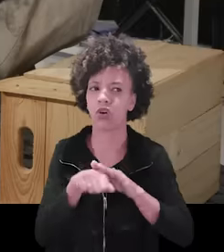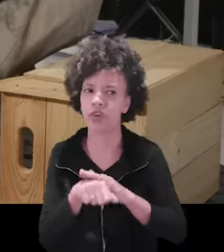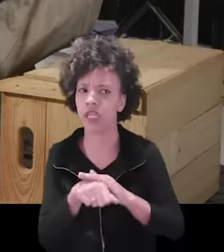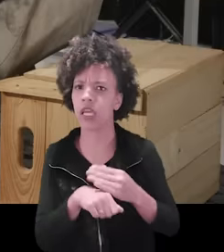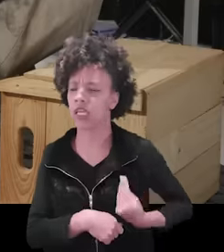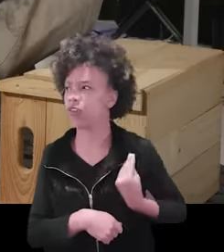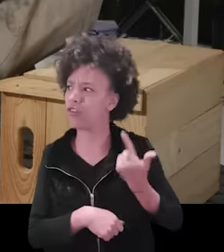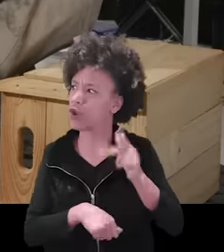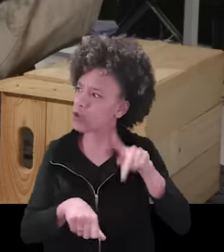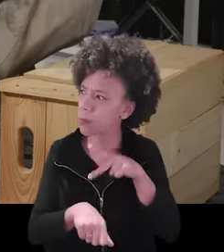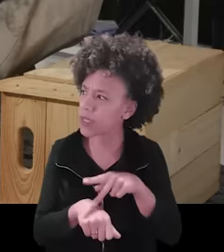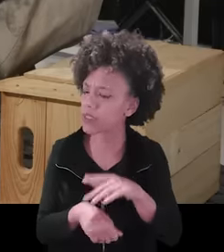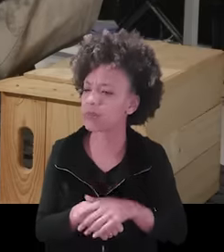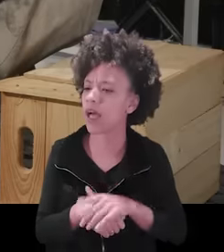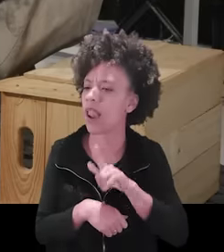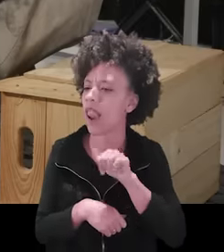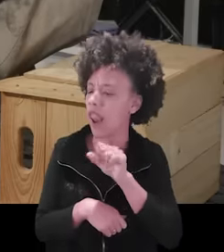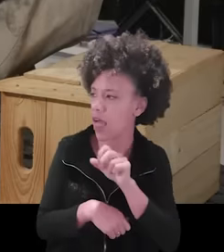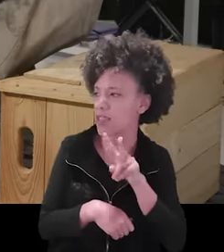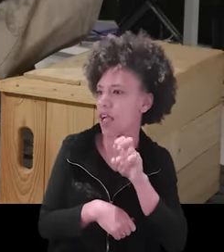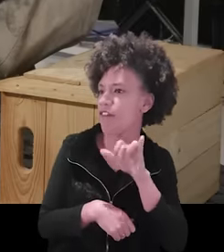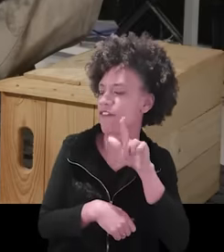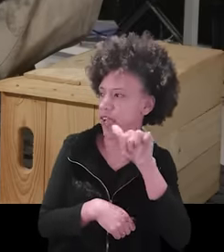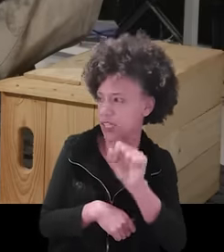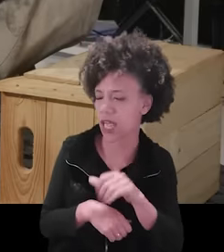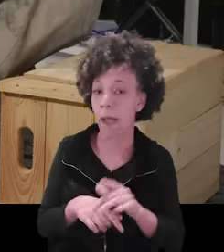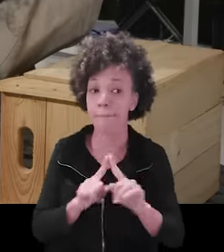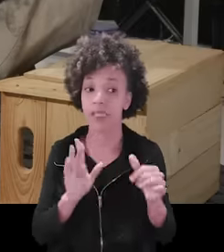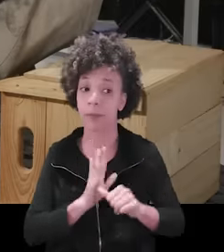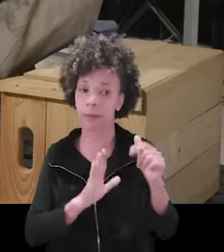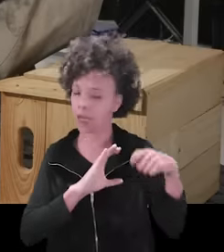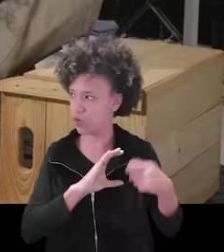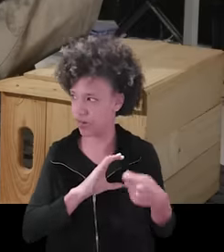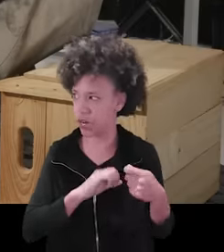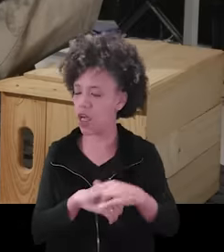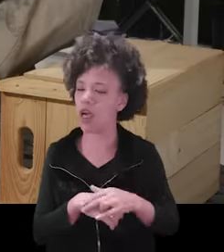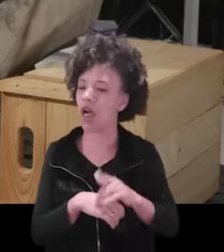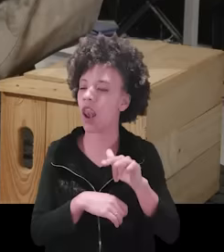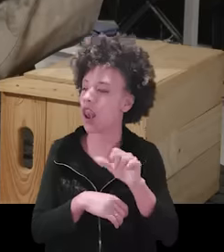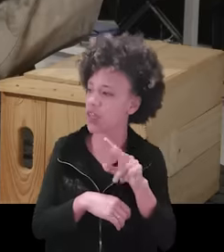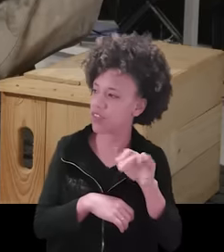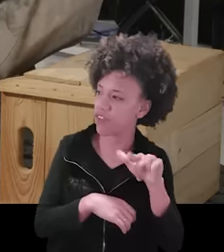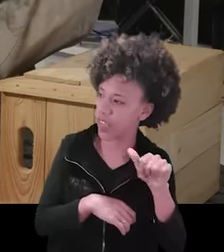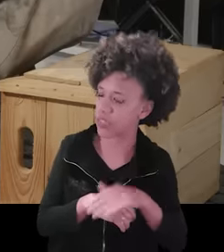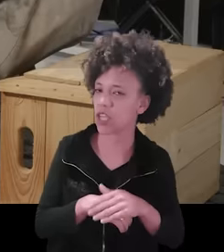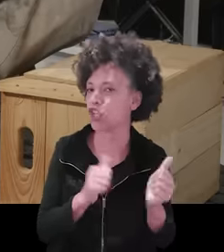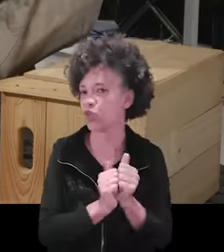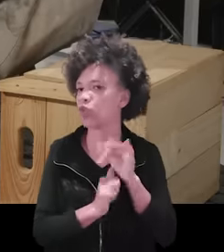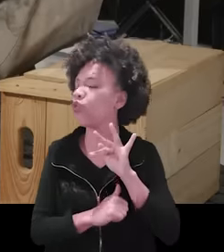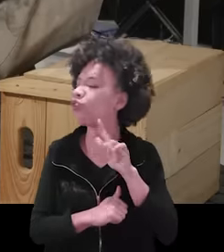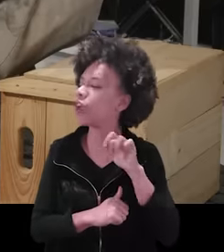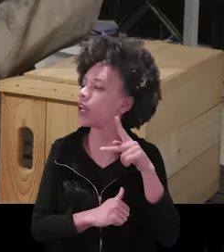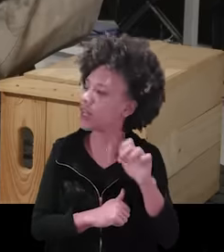caras que eu conversei com morava lá fora eu tive Las Vegas uma vez e a primeira coisa que eu fui gravar o Las Vegas é até com Felipe Né